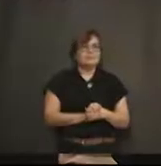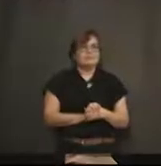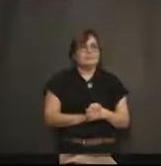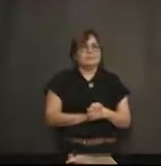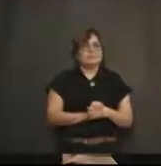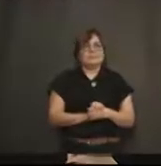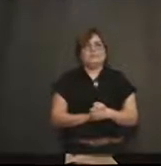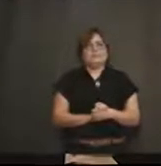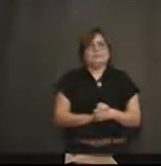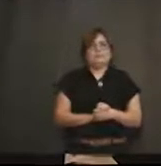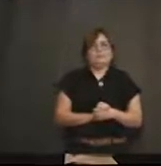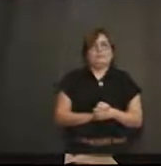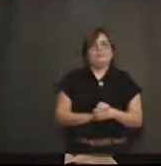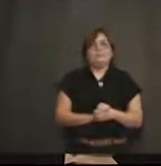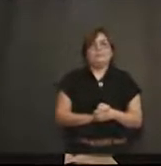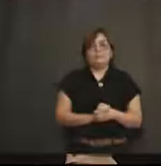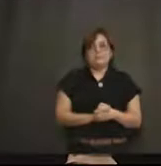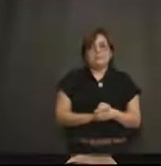Obrigado,